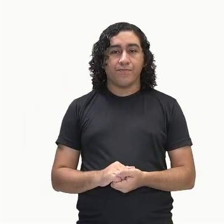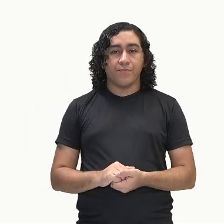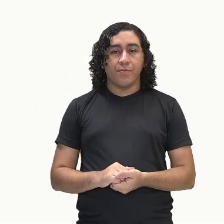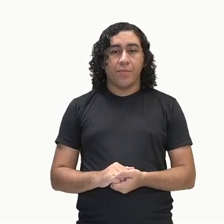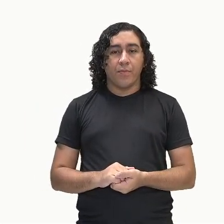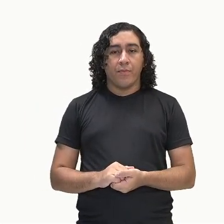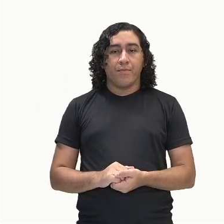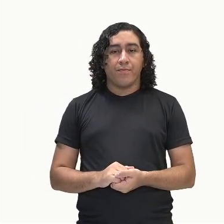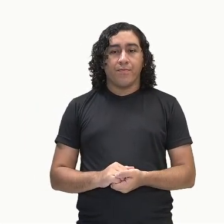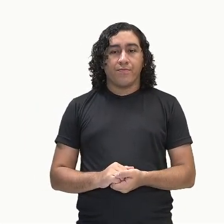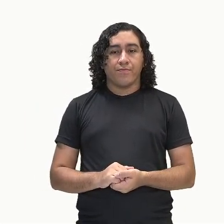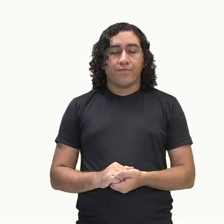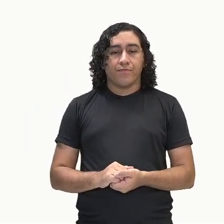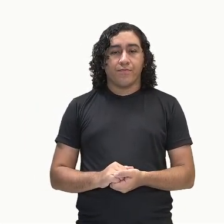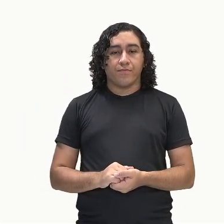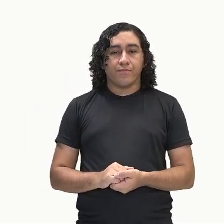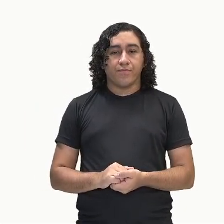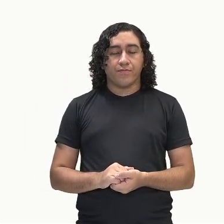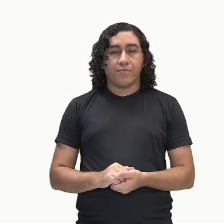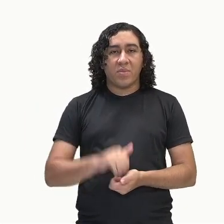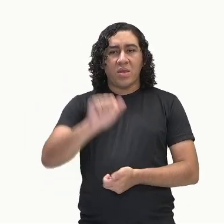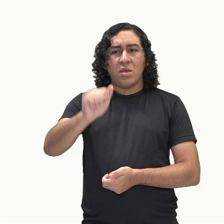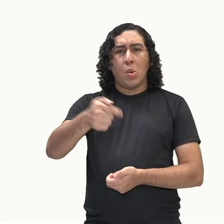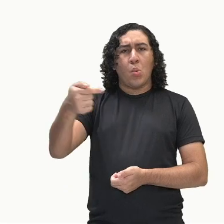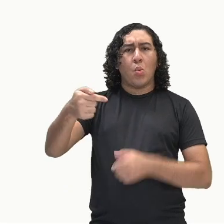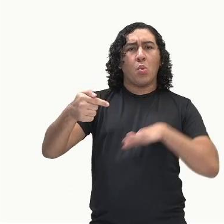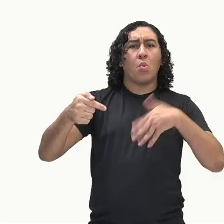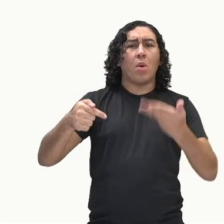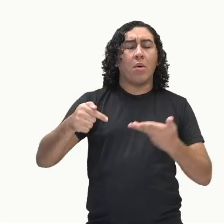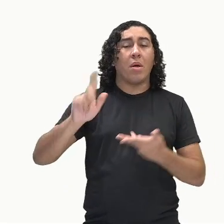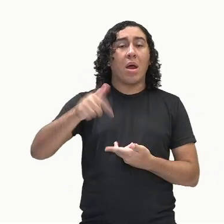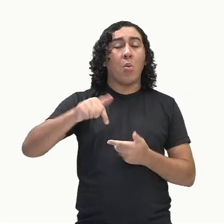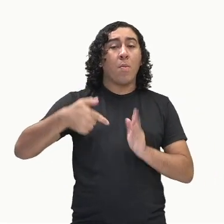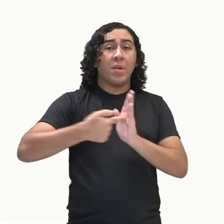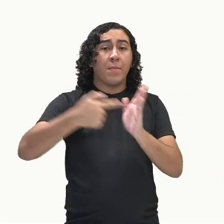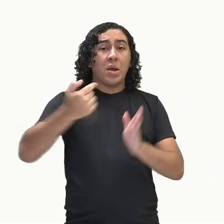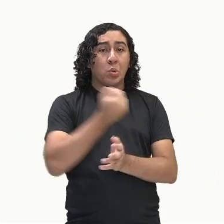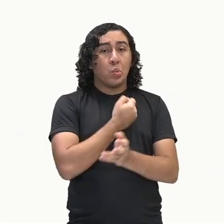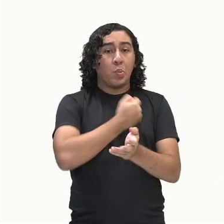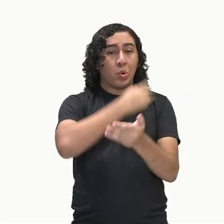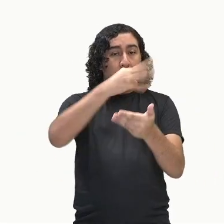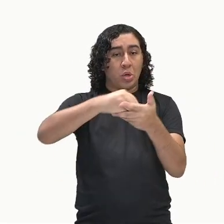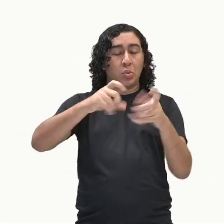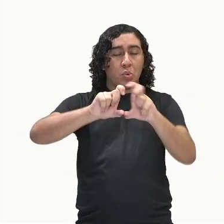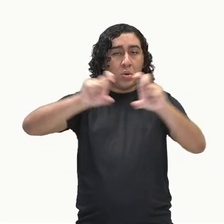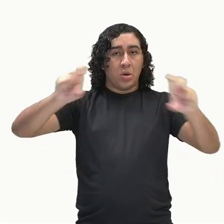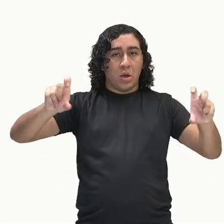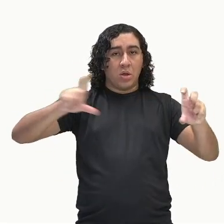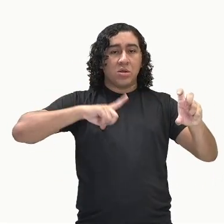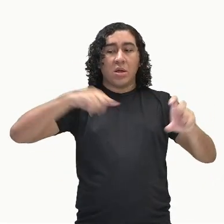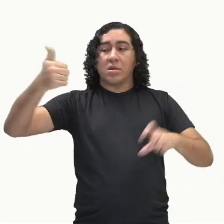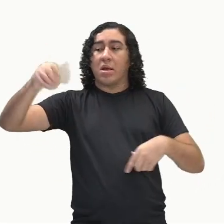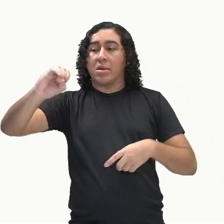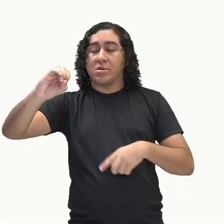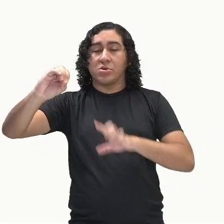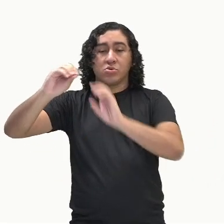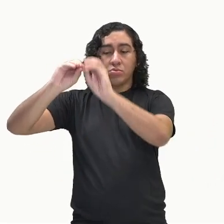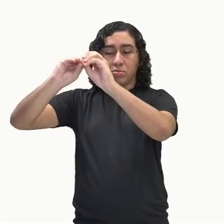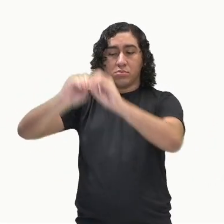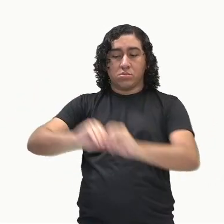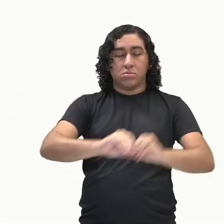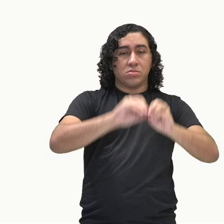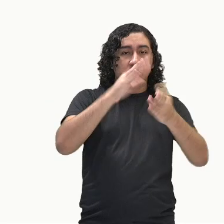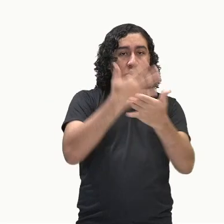termos. Quem é A1? A1 é o primeiro termo da nossa sequência. Está aqui, ó, é 10.